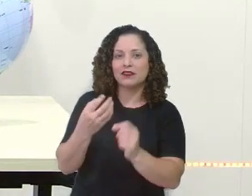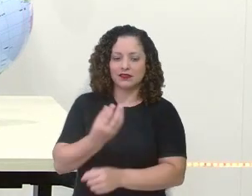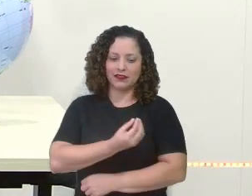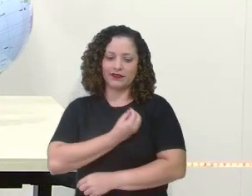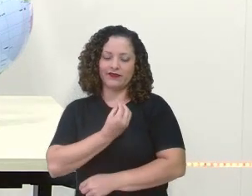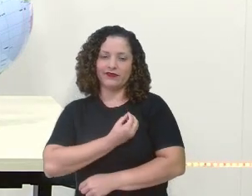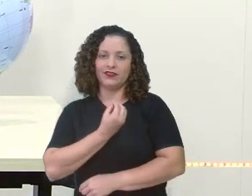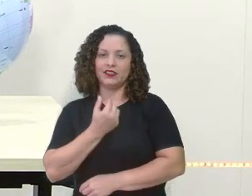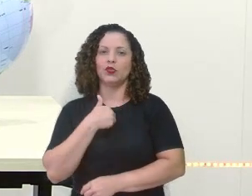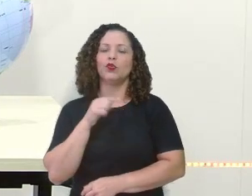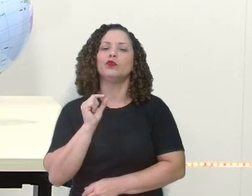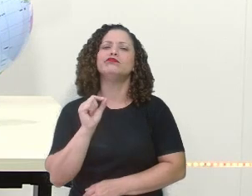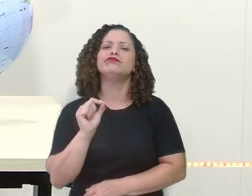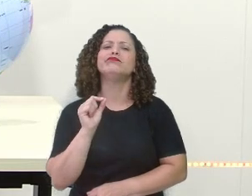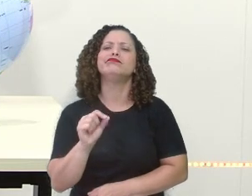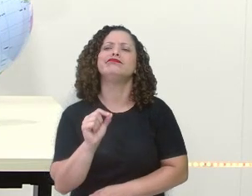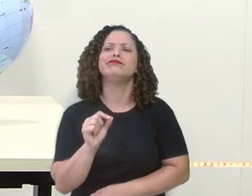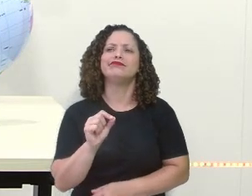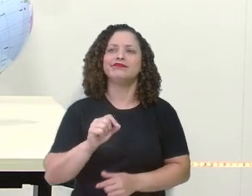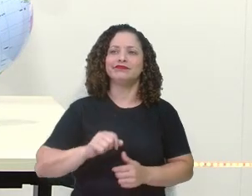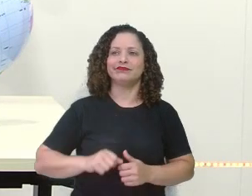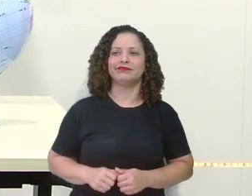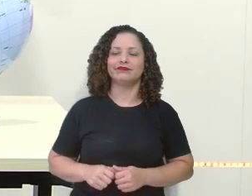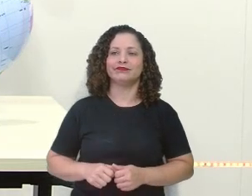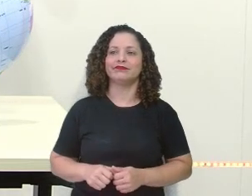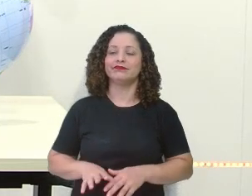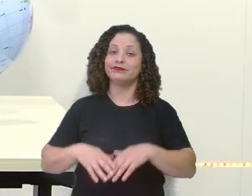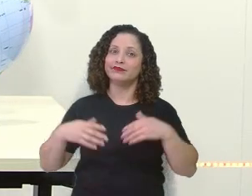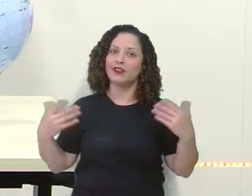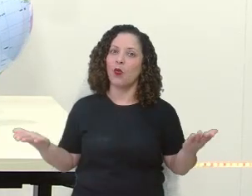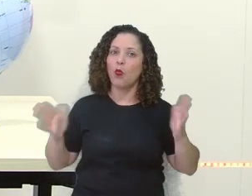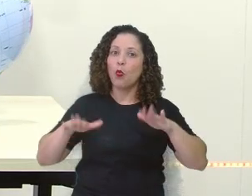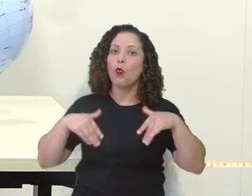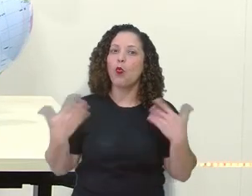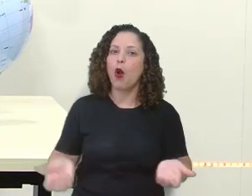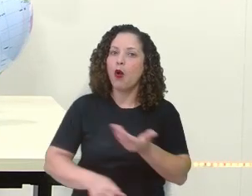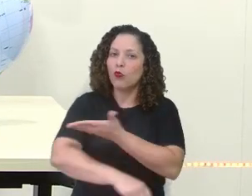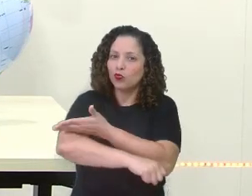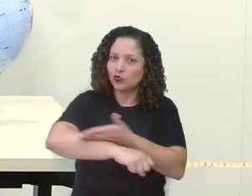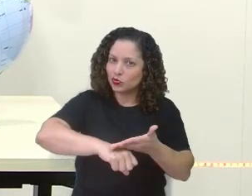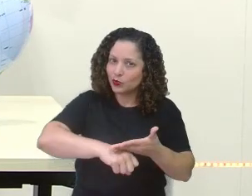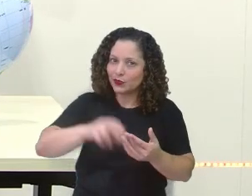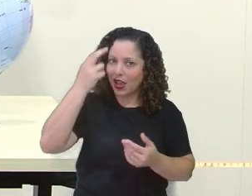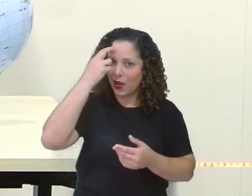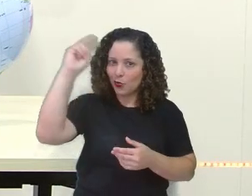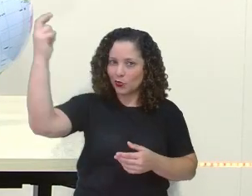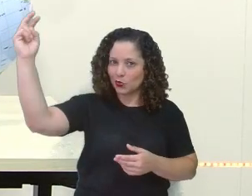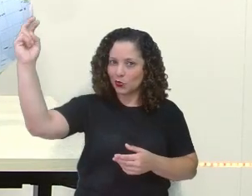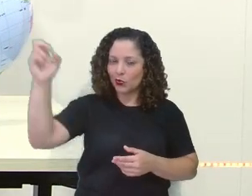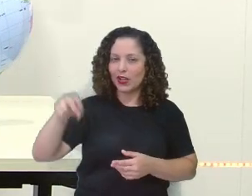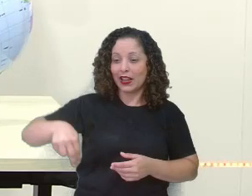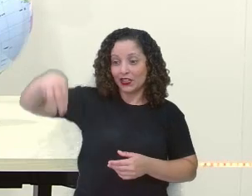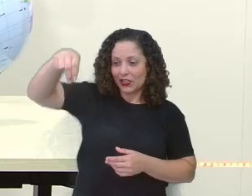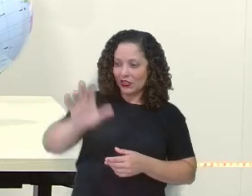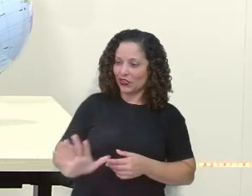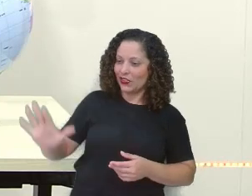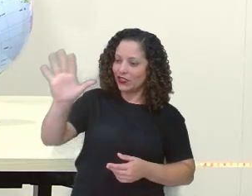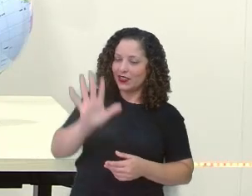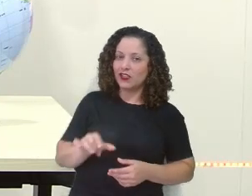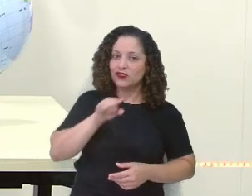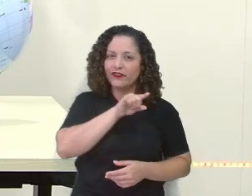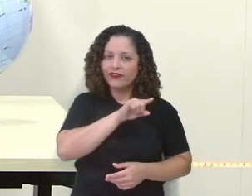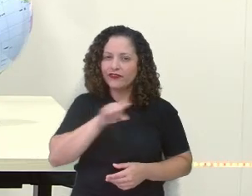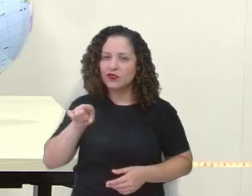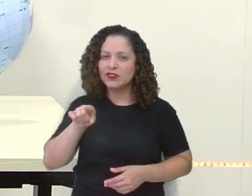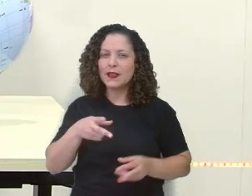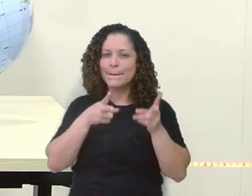o que eu pratico, tá? Então, quais hábitos da nossa cultura nordestina você consegue